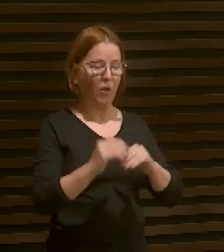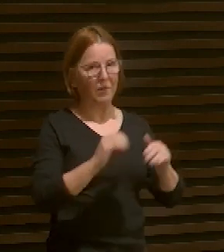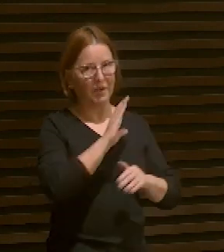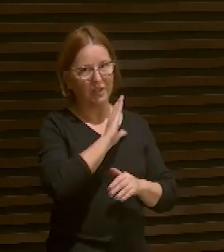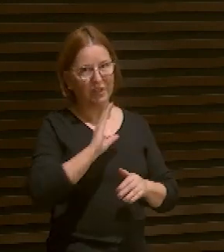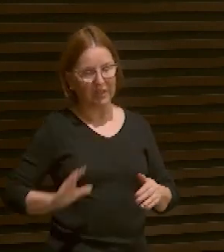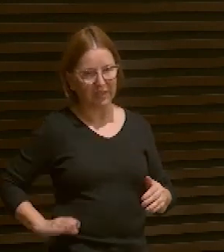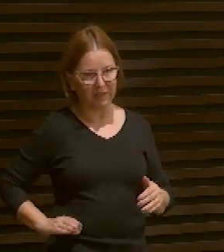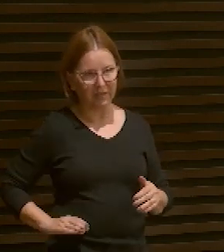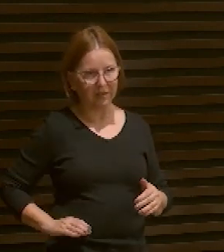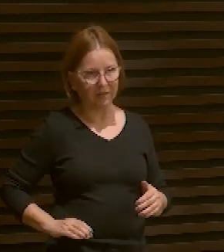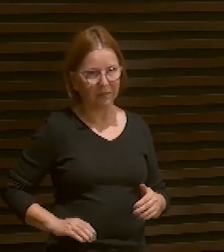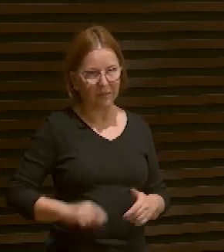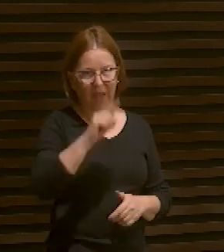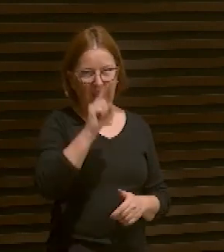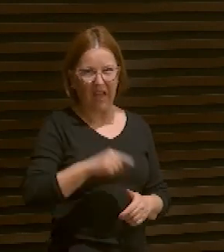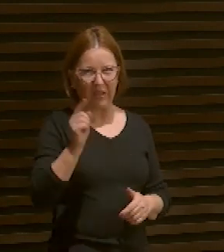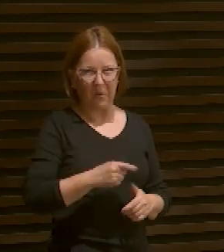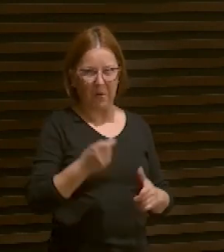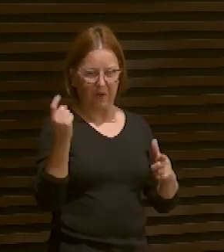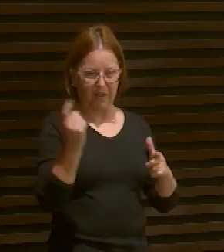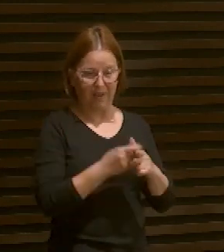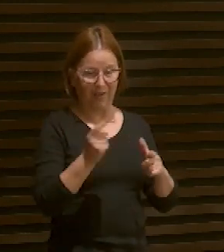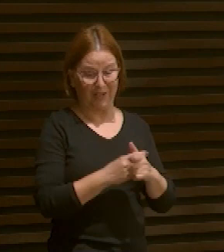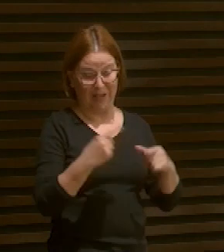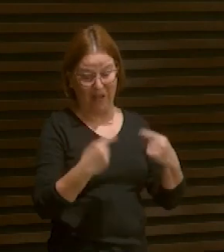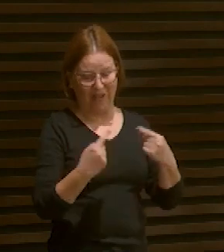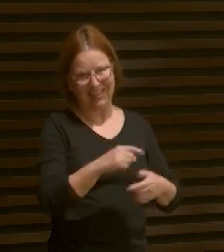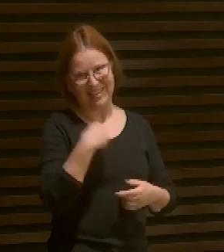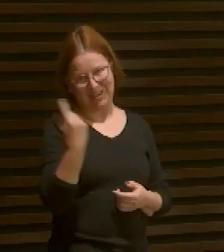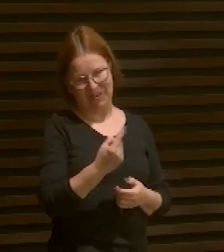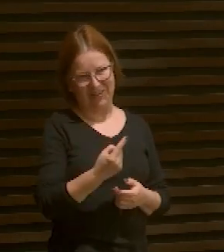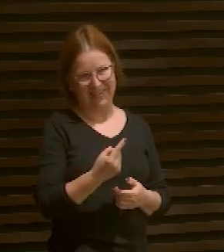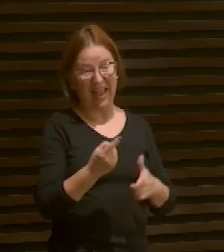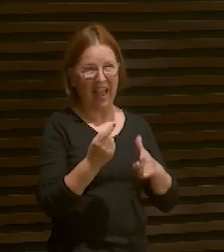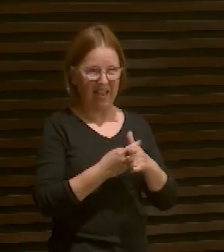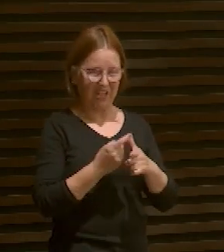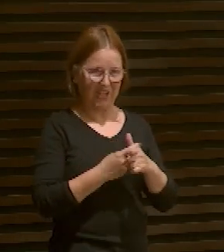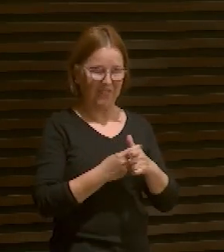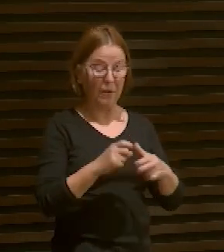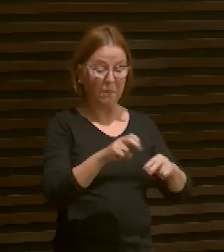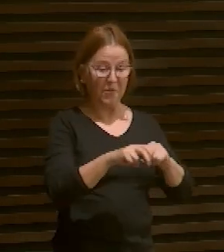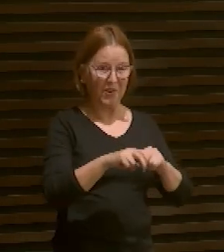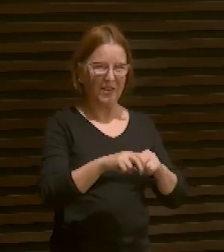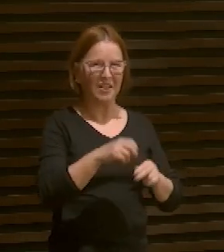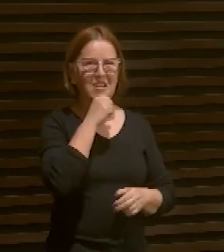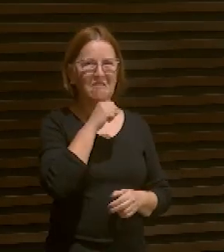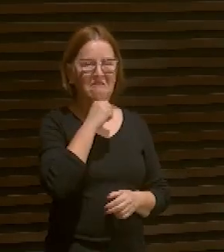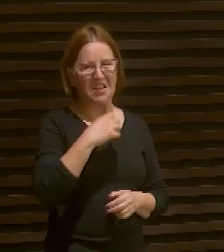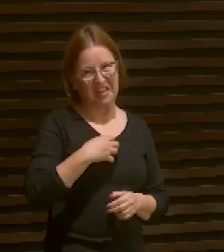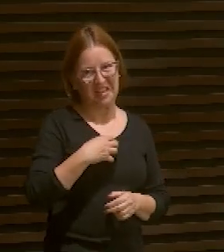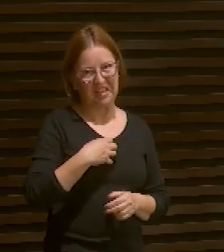de dívida que era contra nós. Aquela dívida que nós tínhamos pela velha natureza, pela